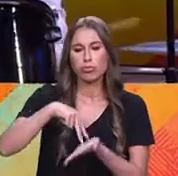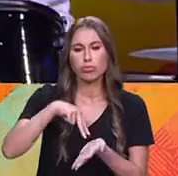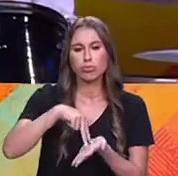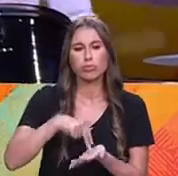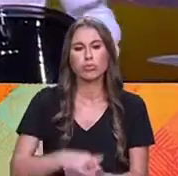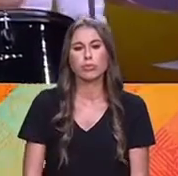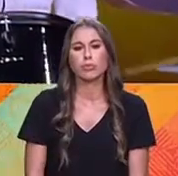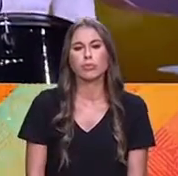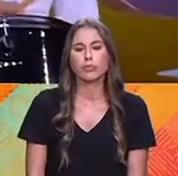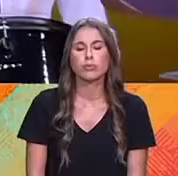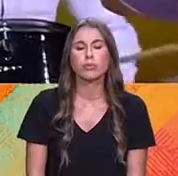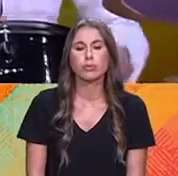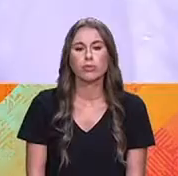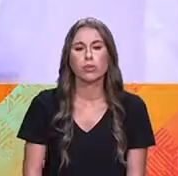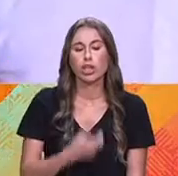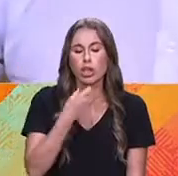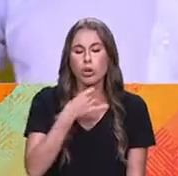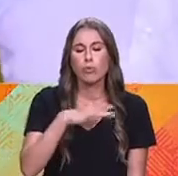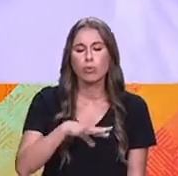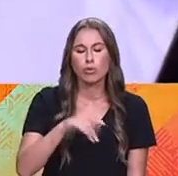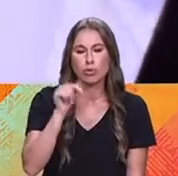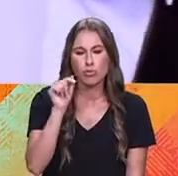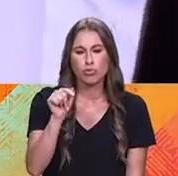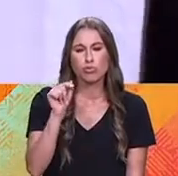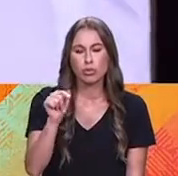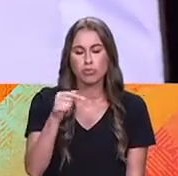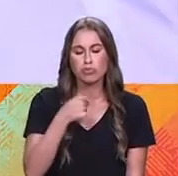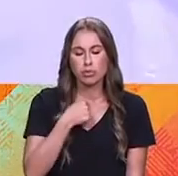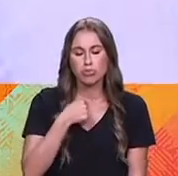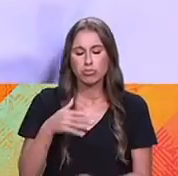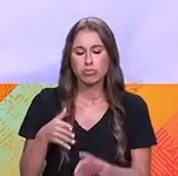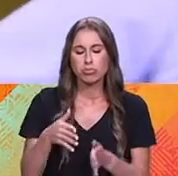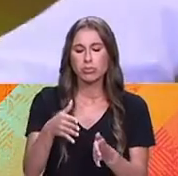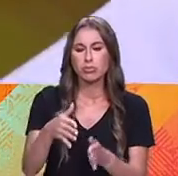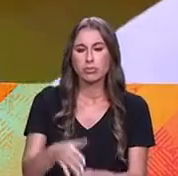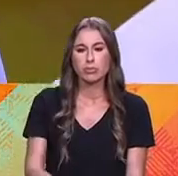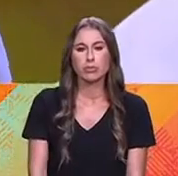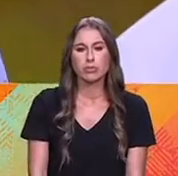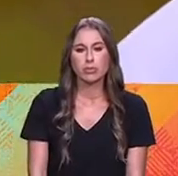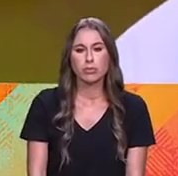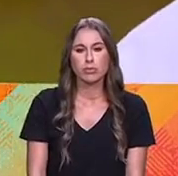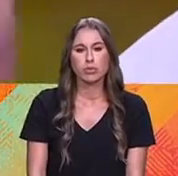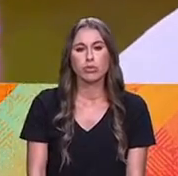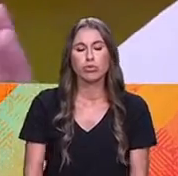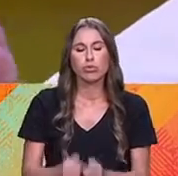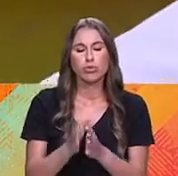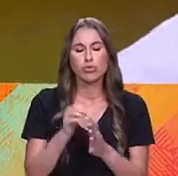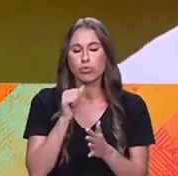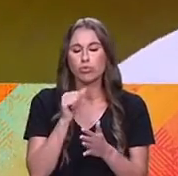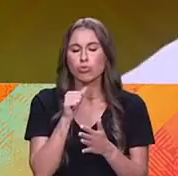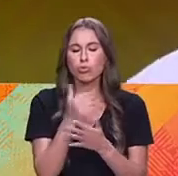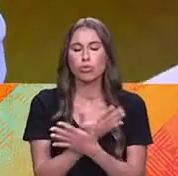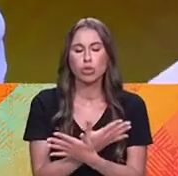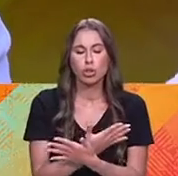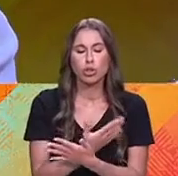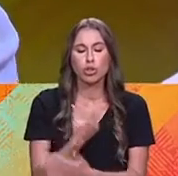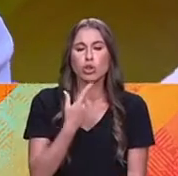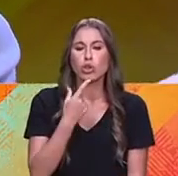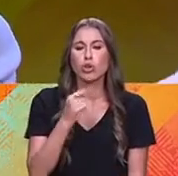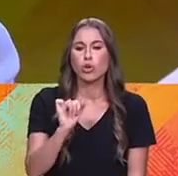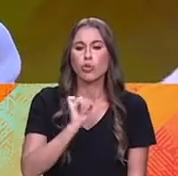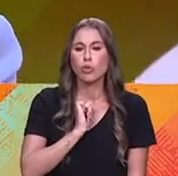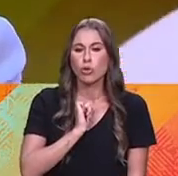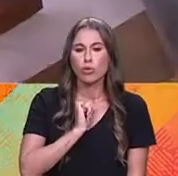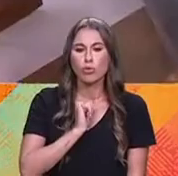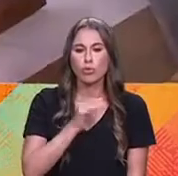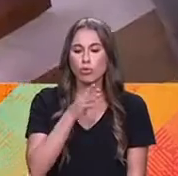ficar perdida. Perdido por ti andei eu, tudo morreu. E o meu nome nunca mais o